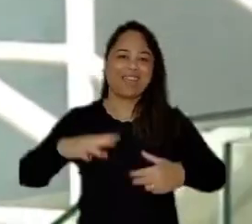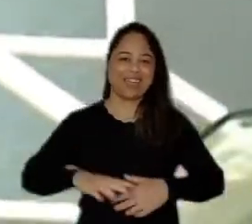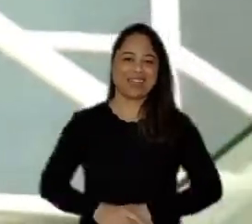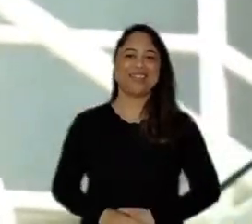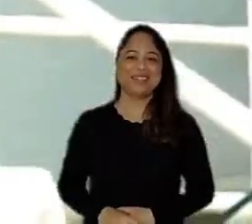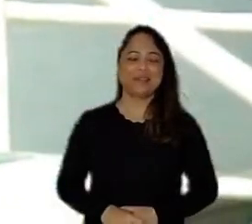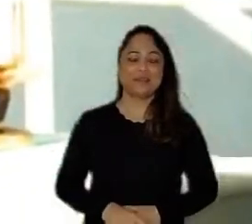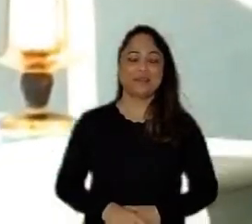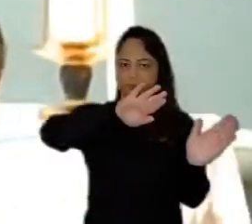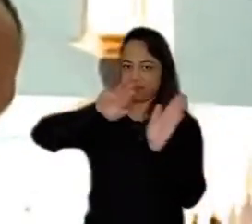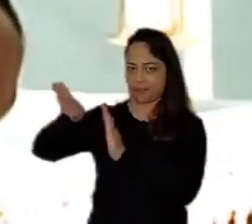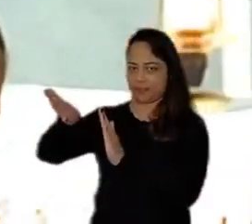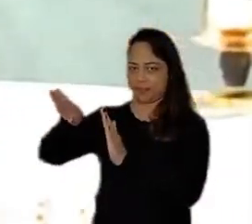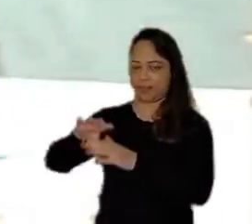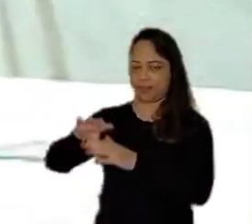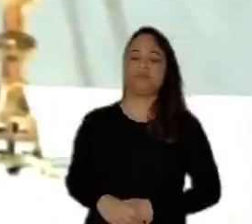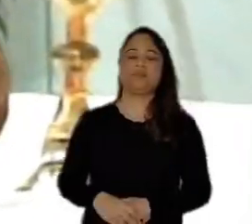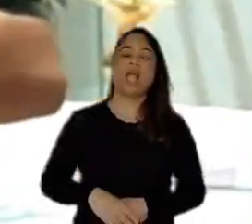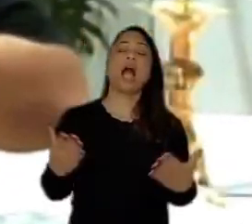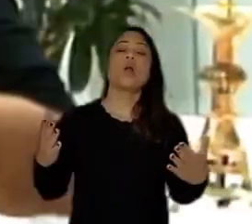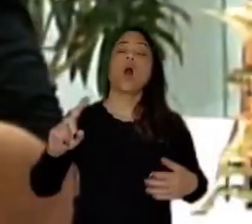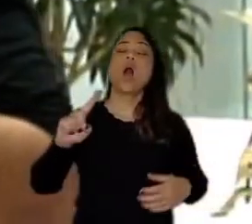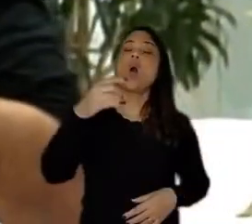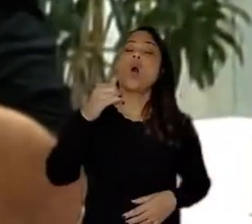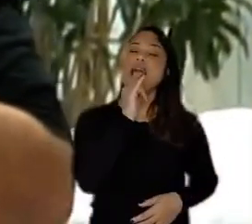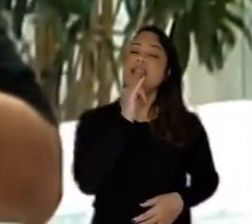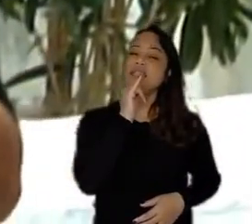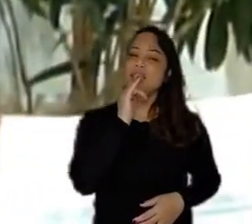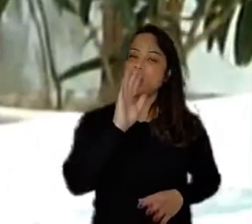Exemplo número 3, vamos sair de igreja para ficar mais fácil.